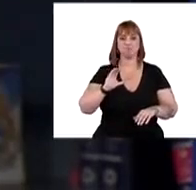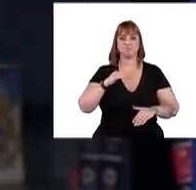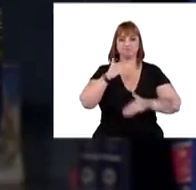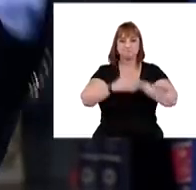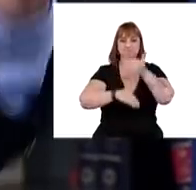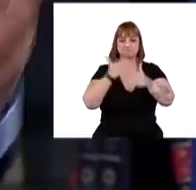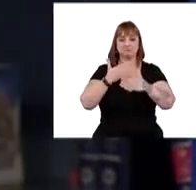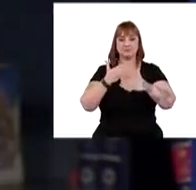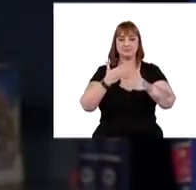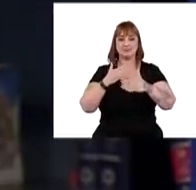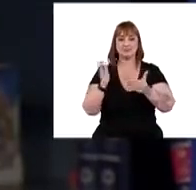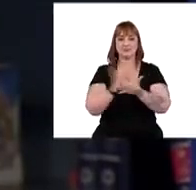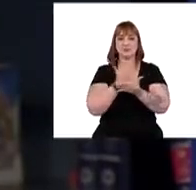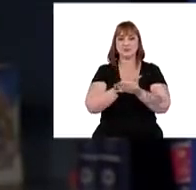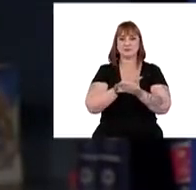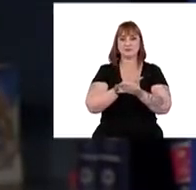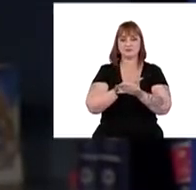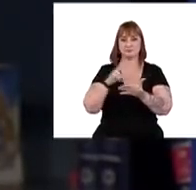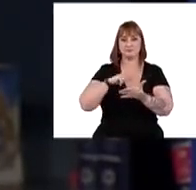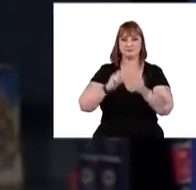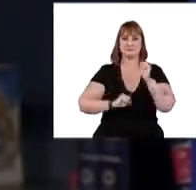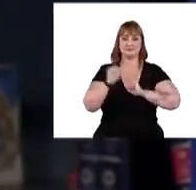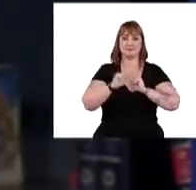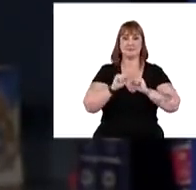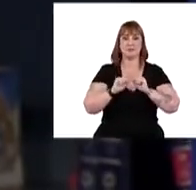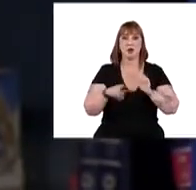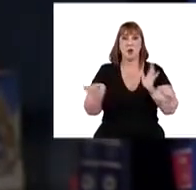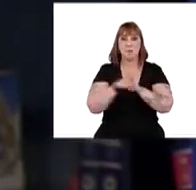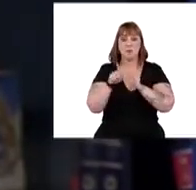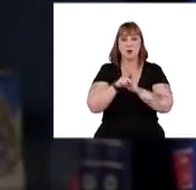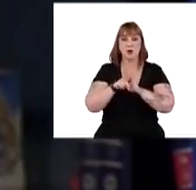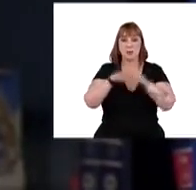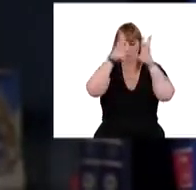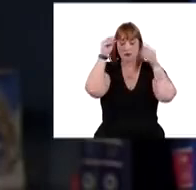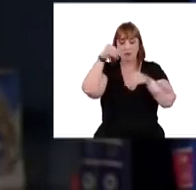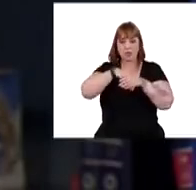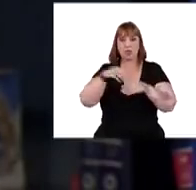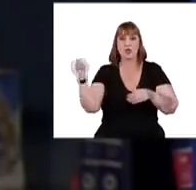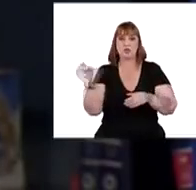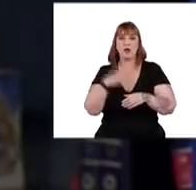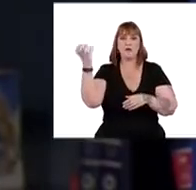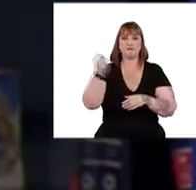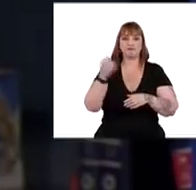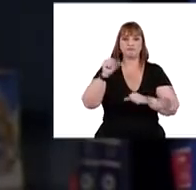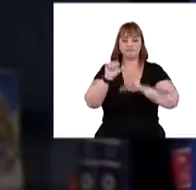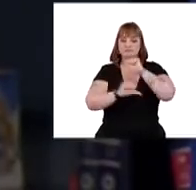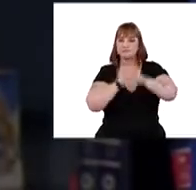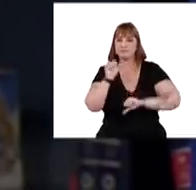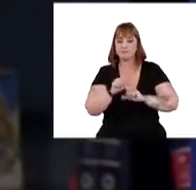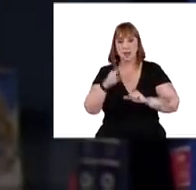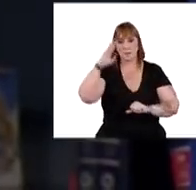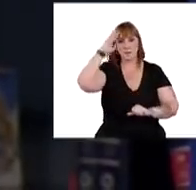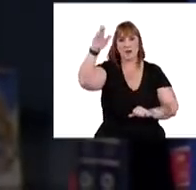de desestatização em que o brasileiro faça parte, uma nova previdência, preferência para as mulheres